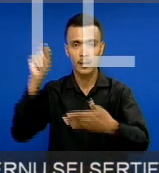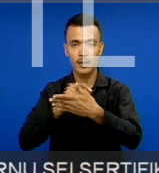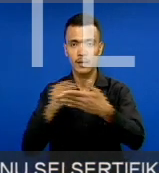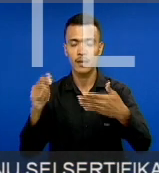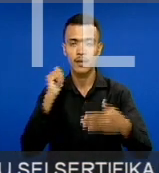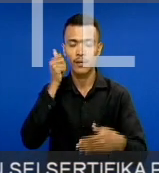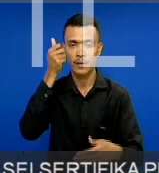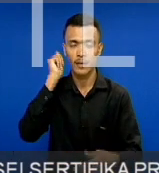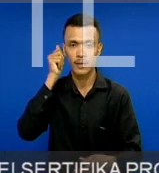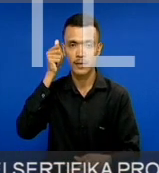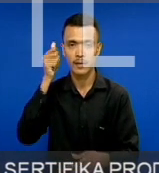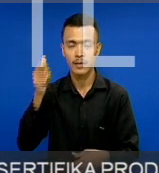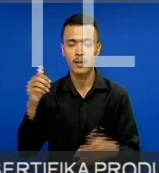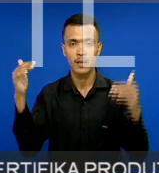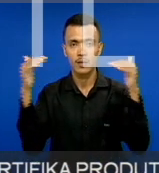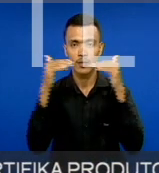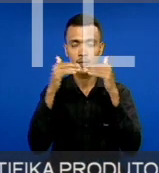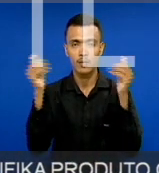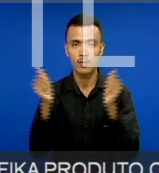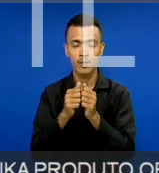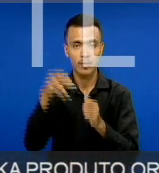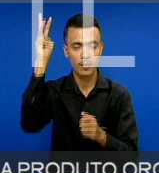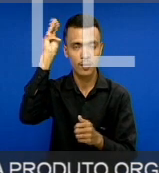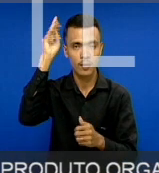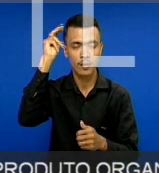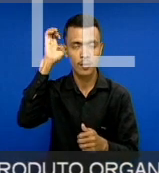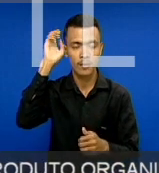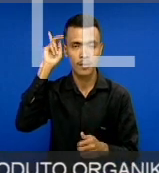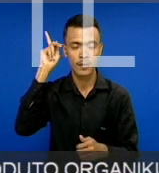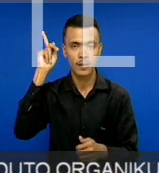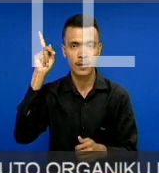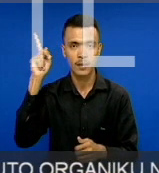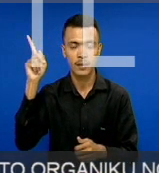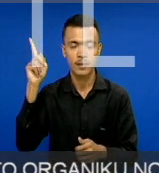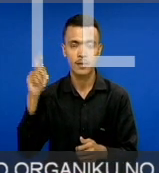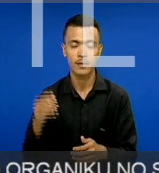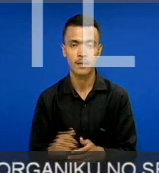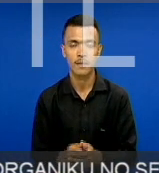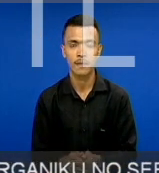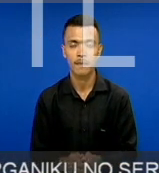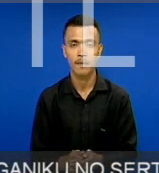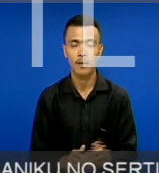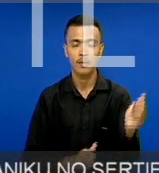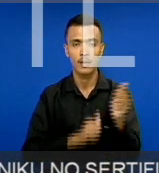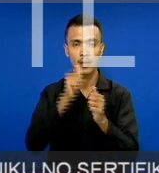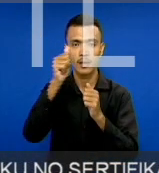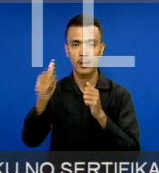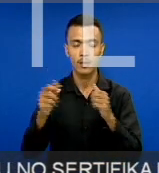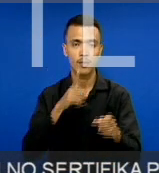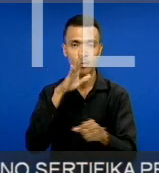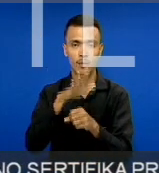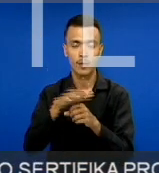Secretário-Geral ASEAN, Cao Kim Houn, rala encontro com o Ministro de Negócios Estrangeiros na Cooperação, Bendito Freitas, onde reforça